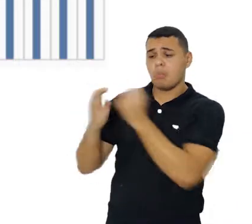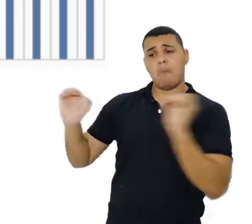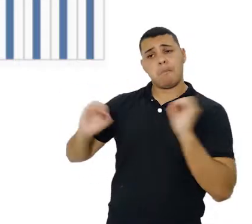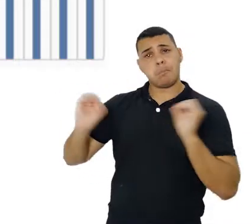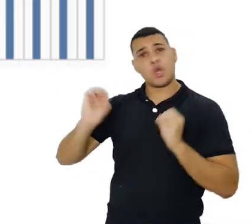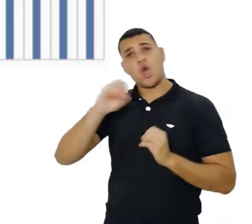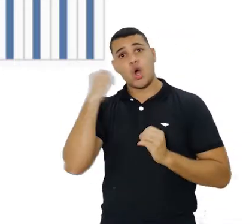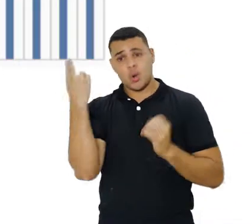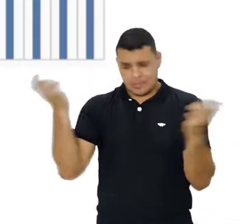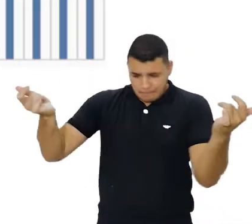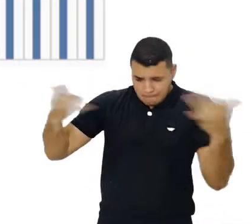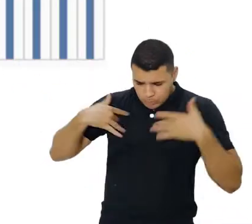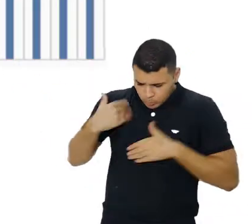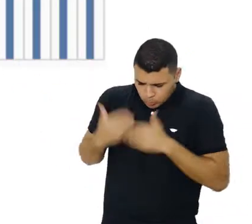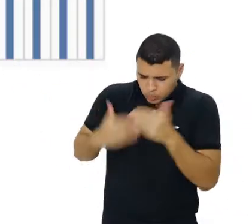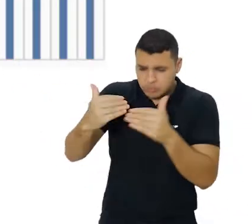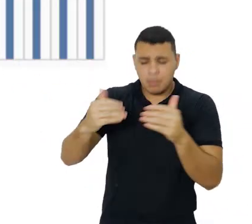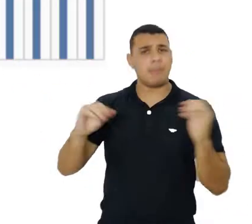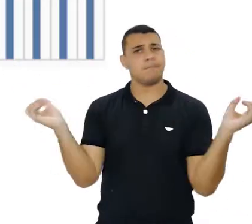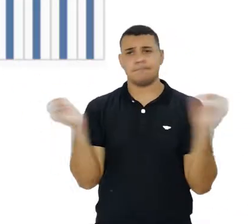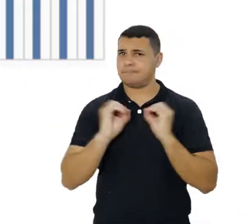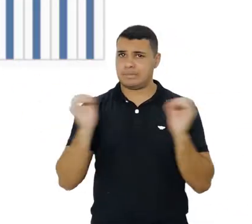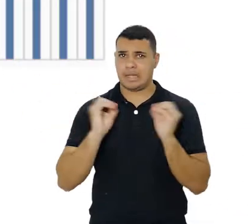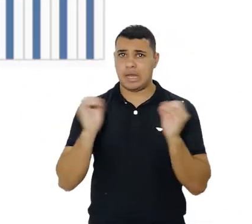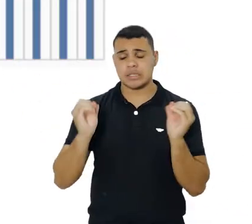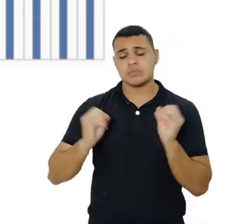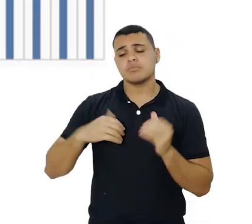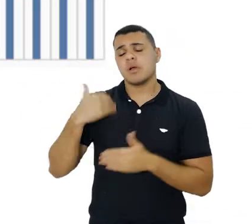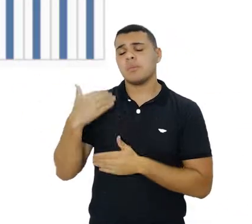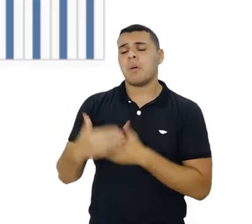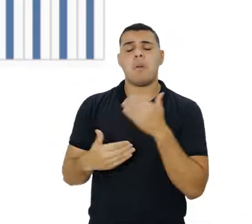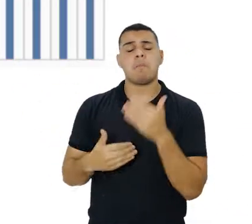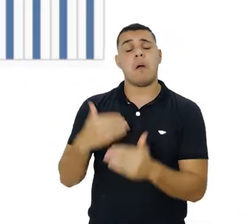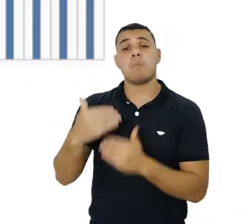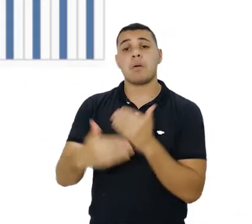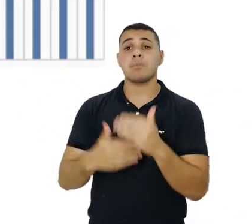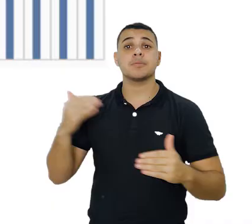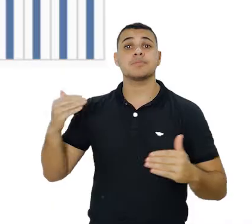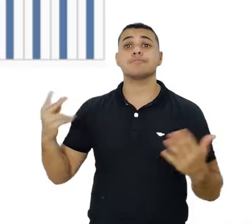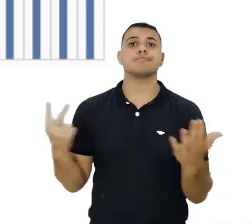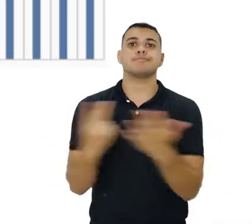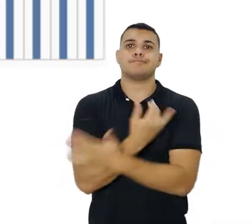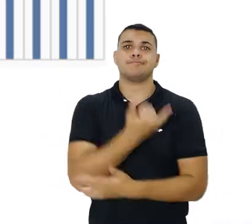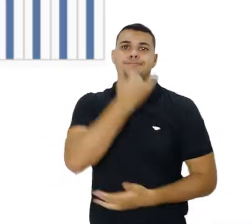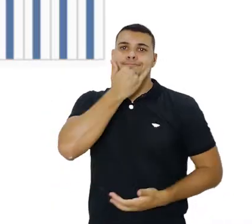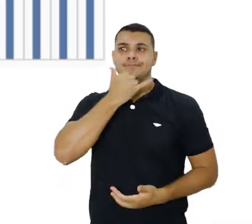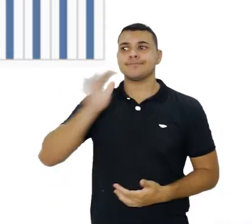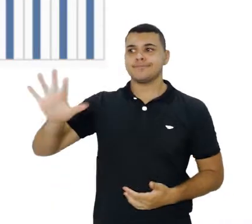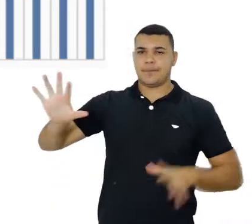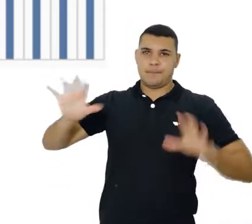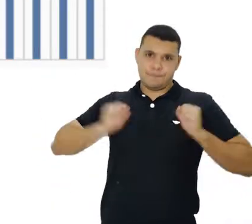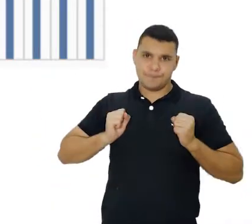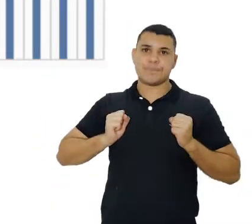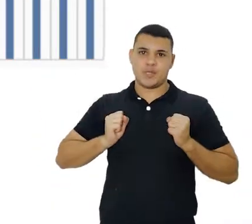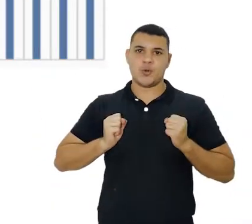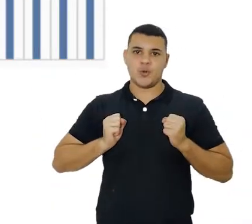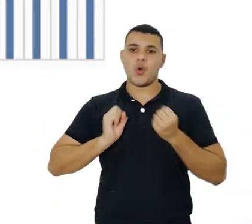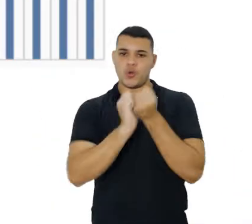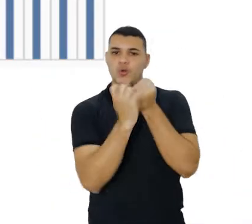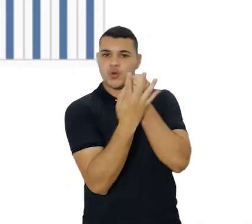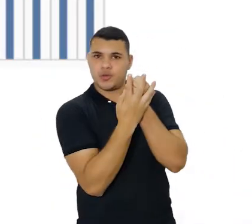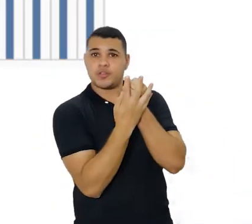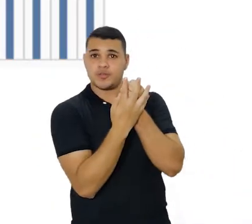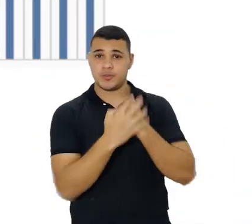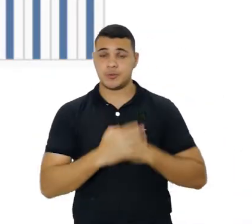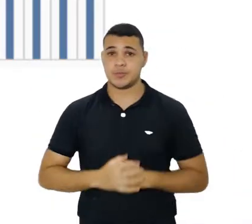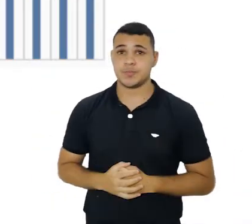tinham desenvolvido a doença Covid-19, tá, mas que num determinado momento da sua vida